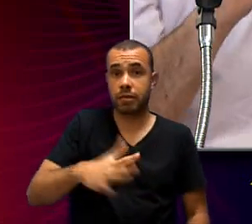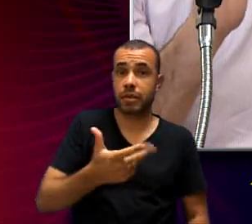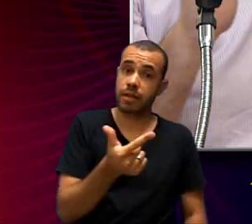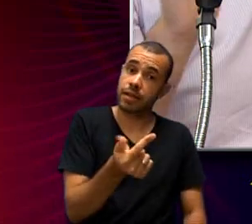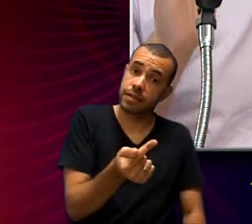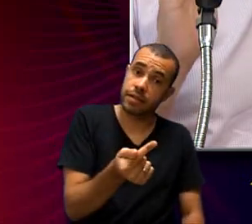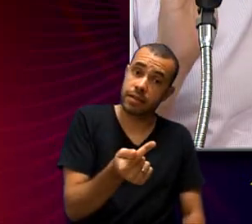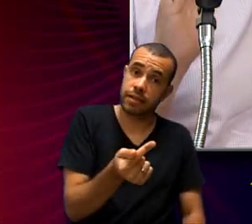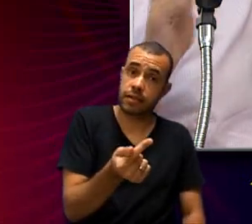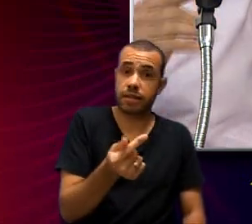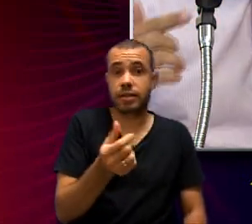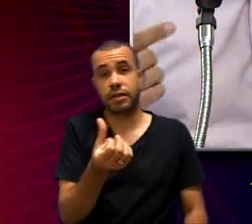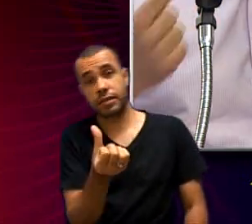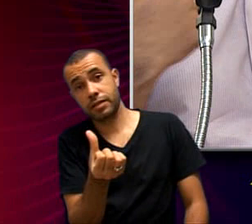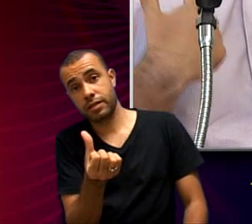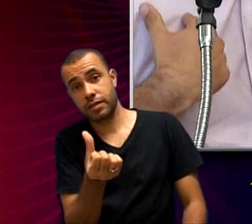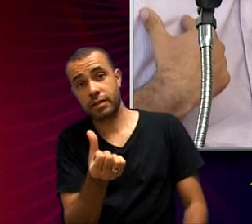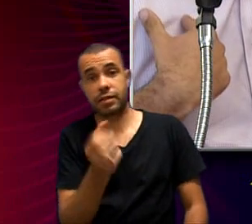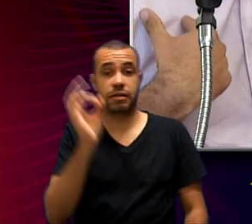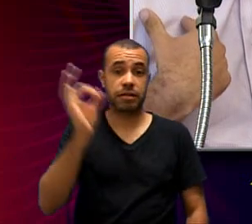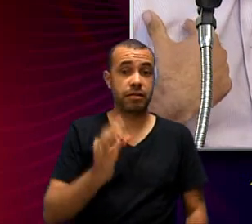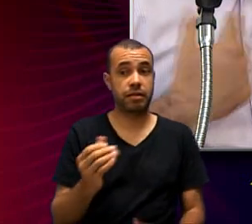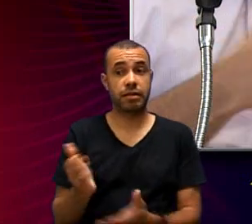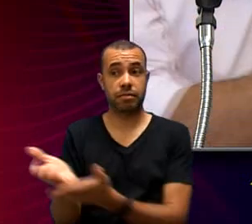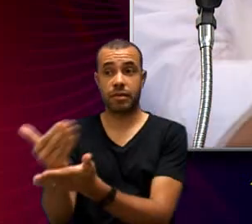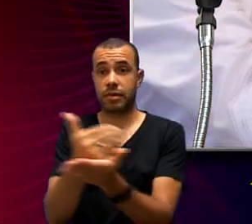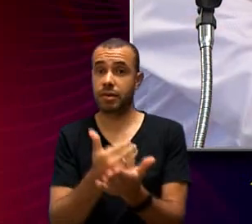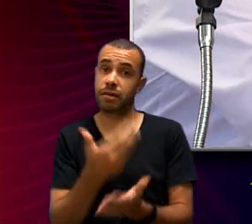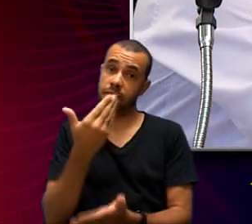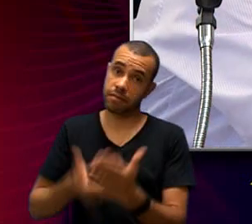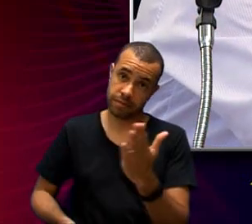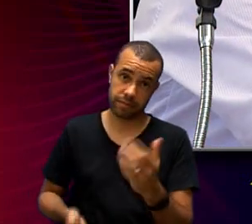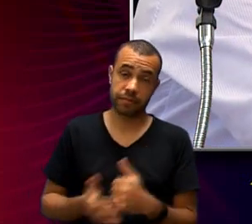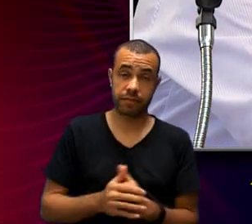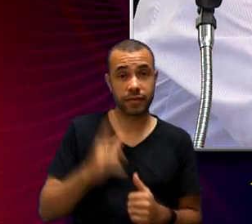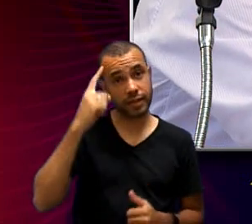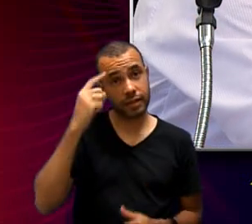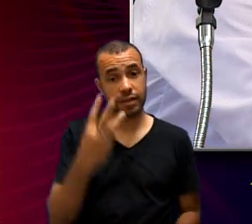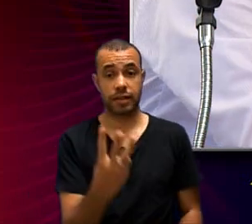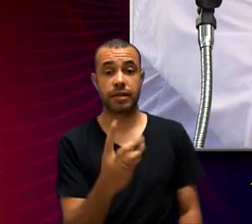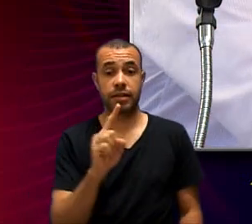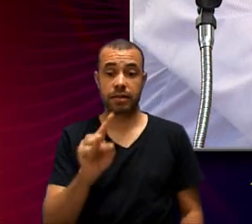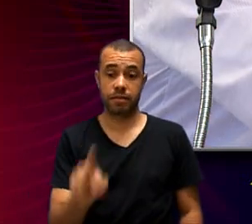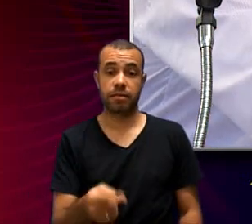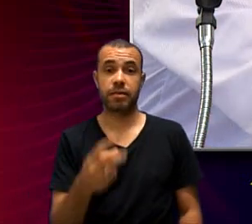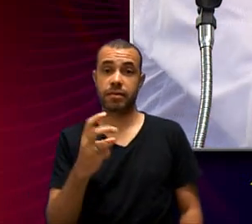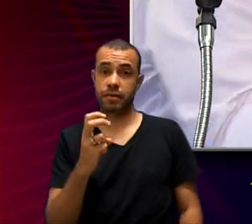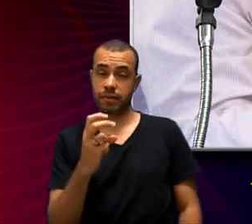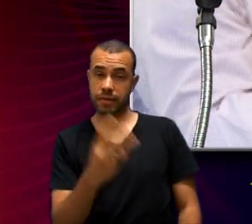vai estar a queda na arrecadação. Então, significa o seguinte, que esses